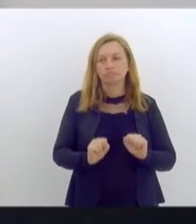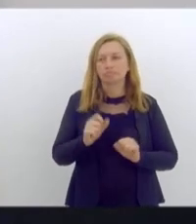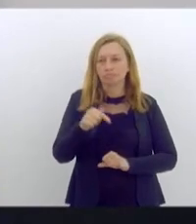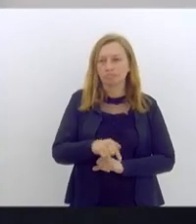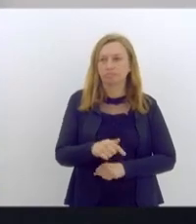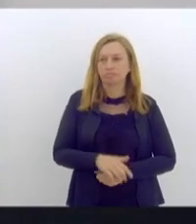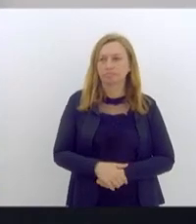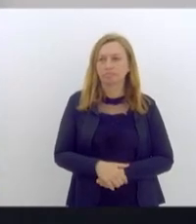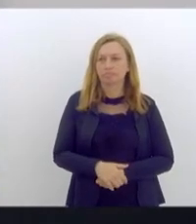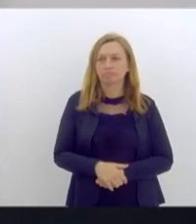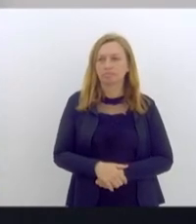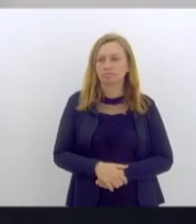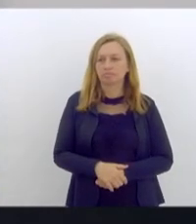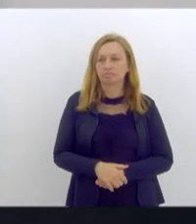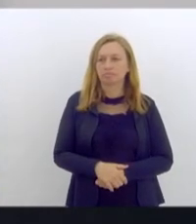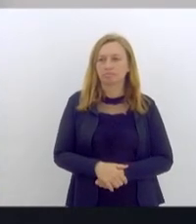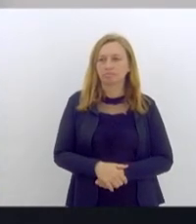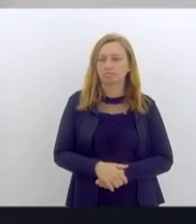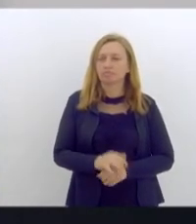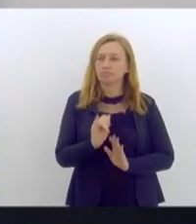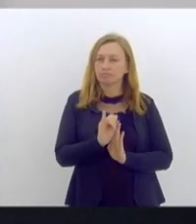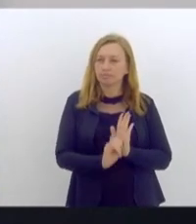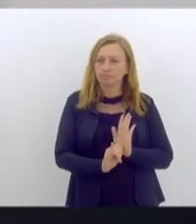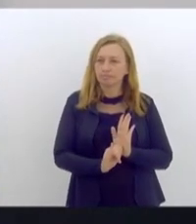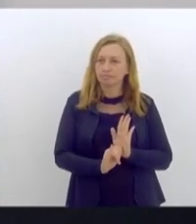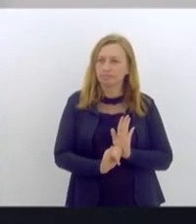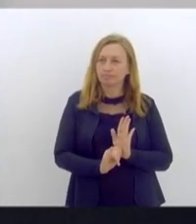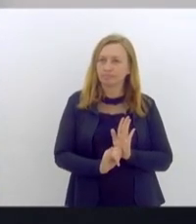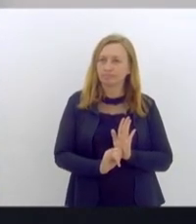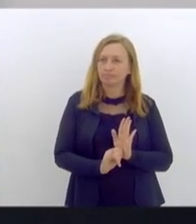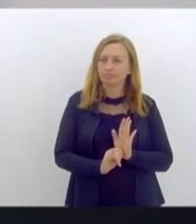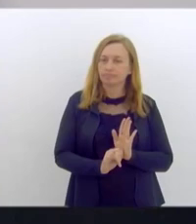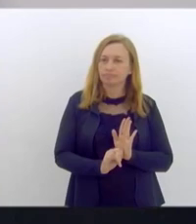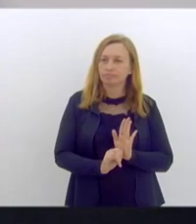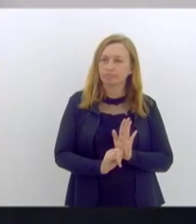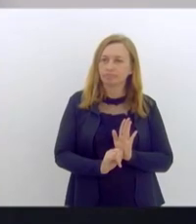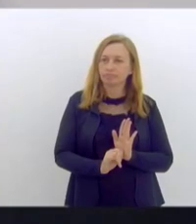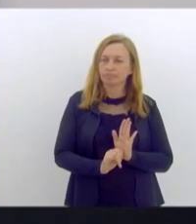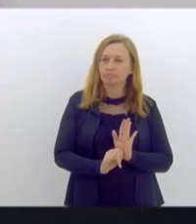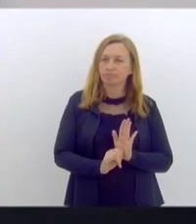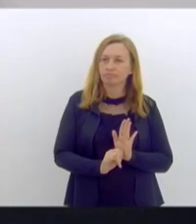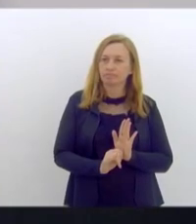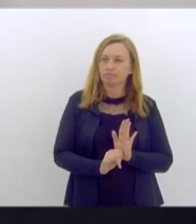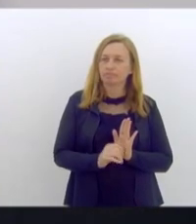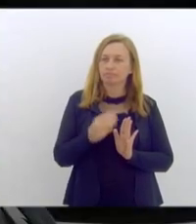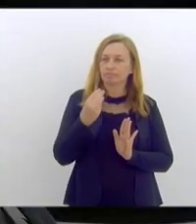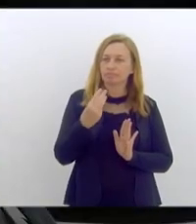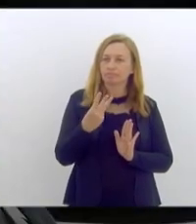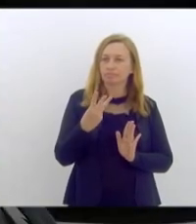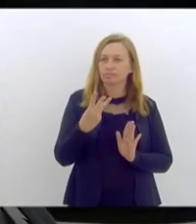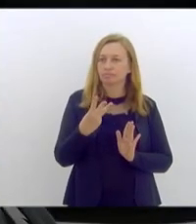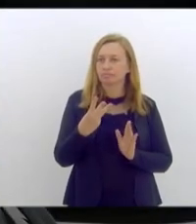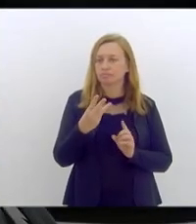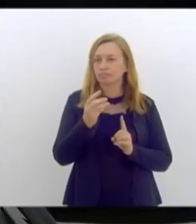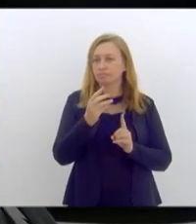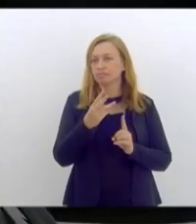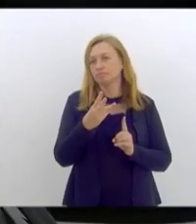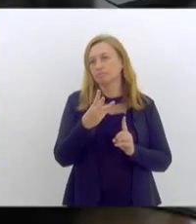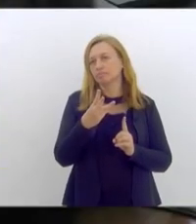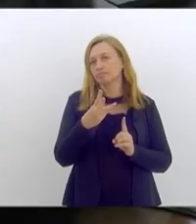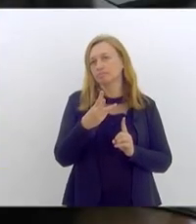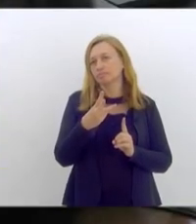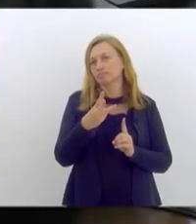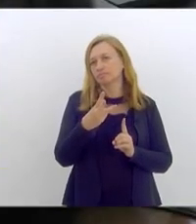sair para uma média esse relatório ser trimestral O que que a senhora acha Doutora Priscila